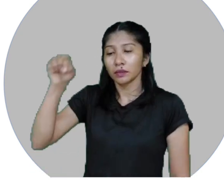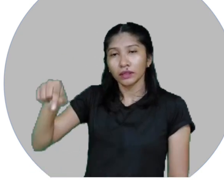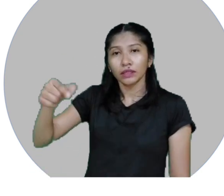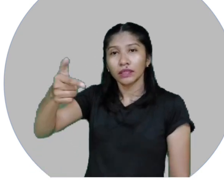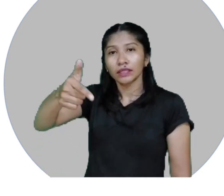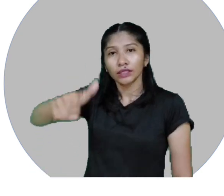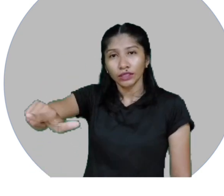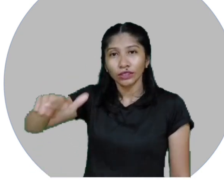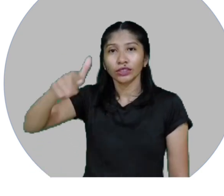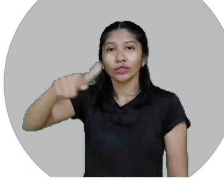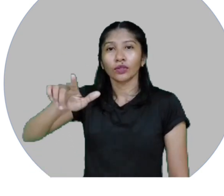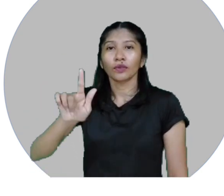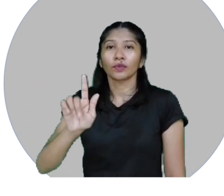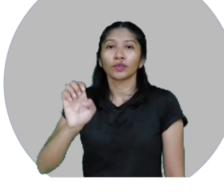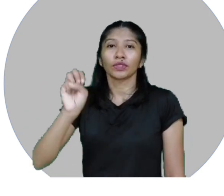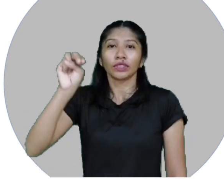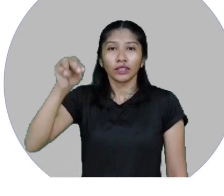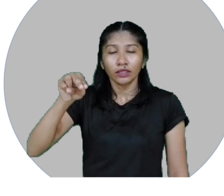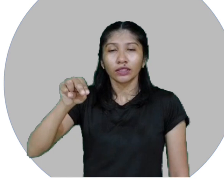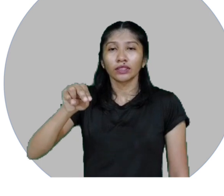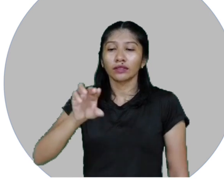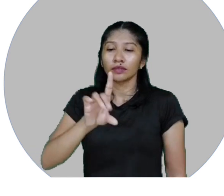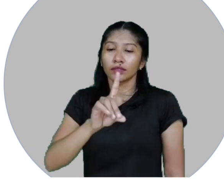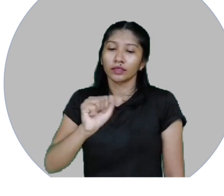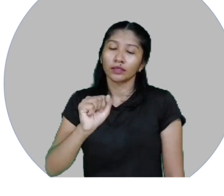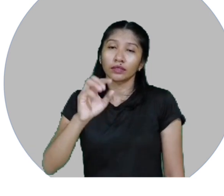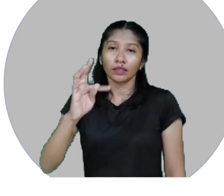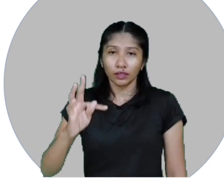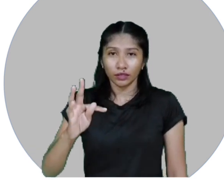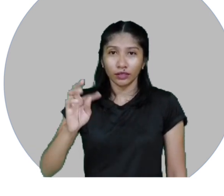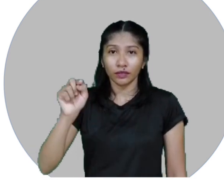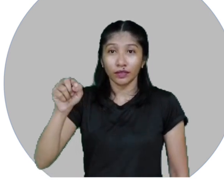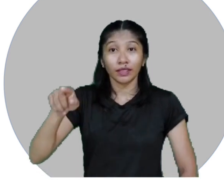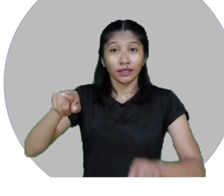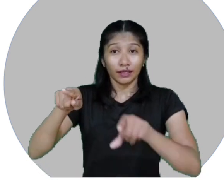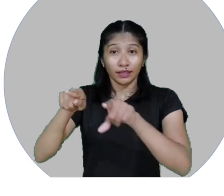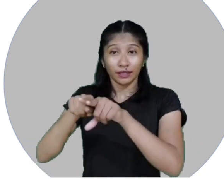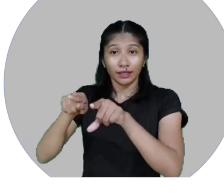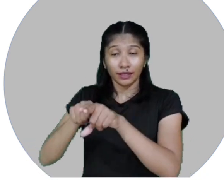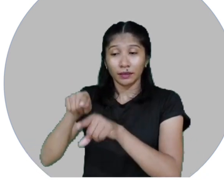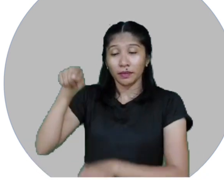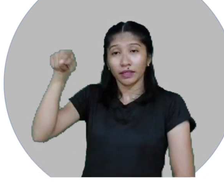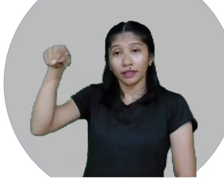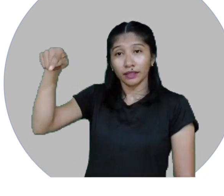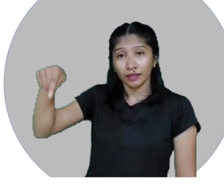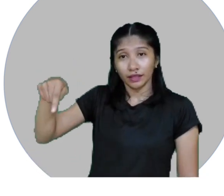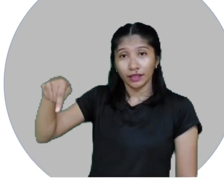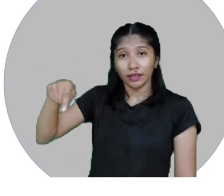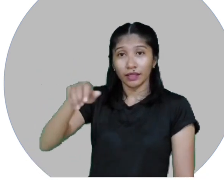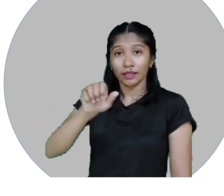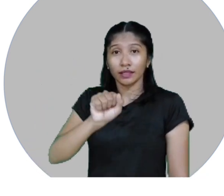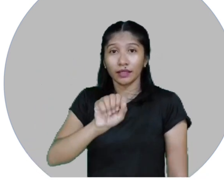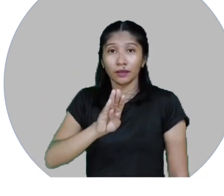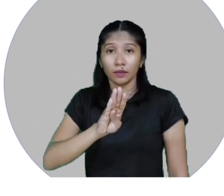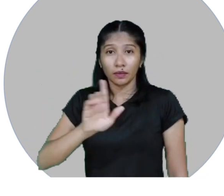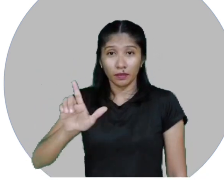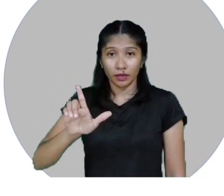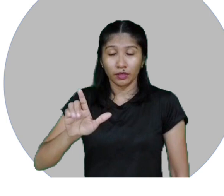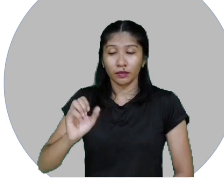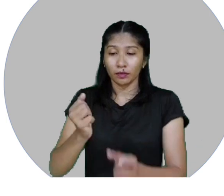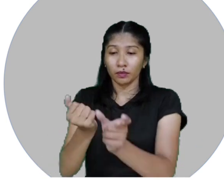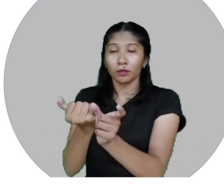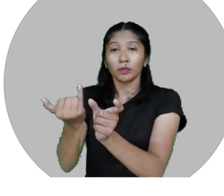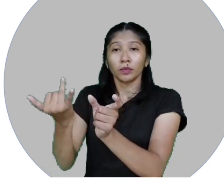repetidas, encontraremos o genitivo e o dativo singular e também o dativo e o ablativo plural.